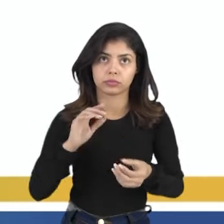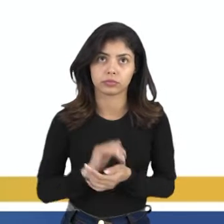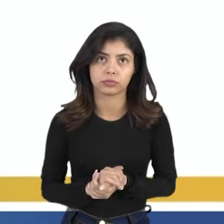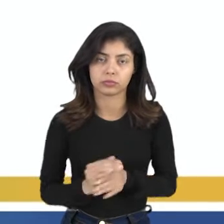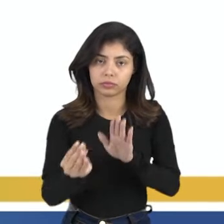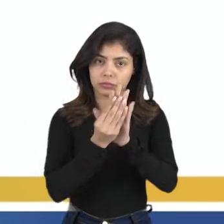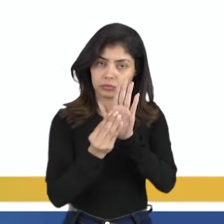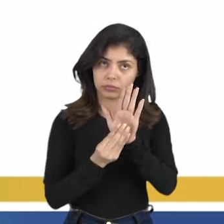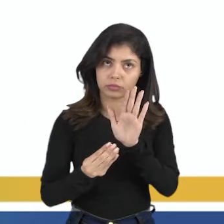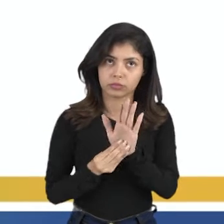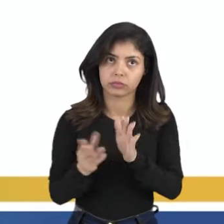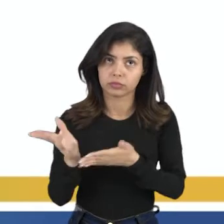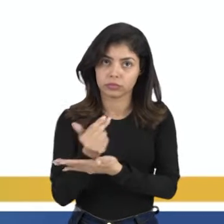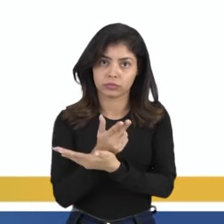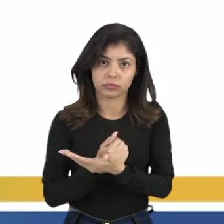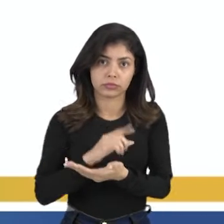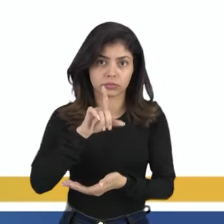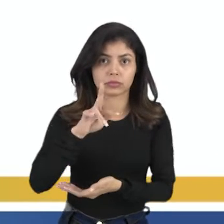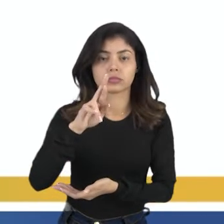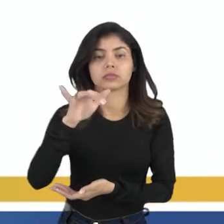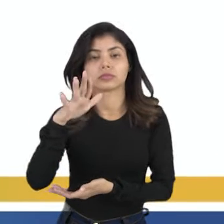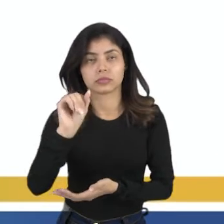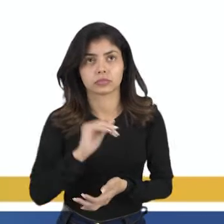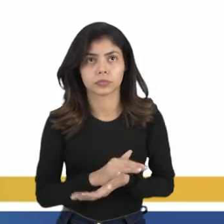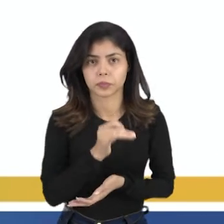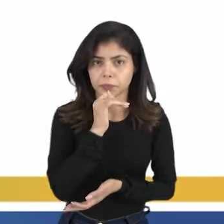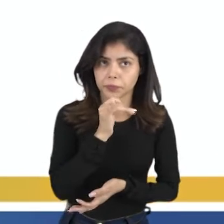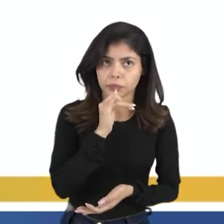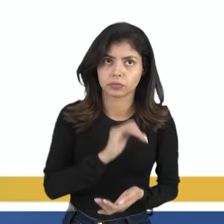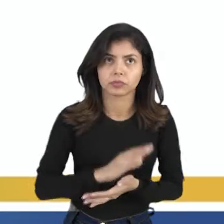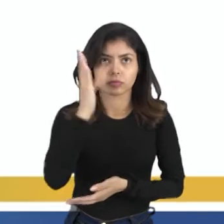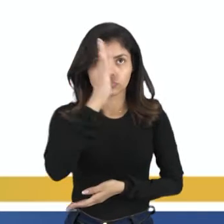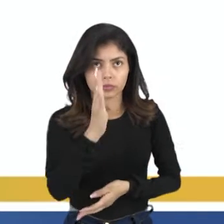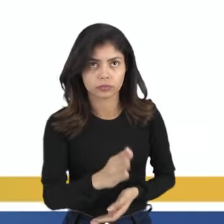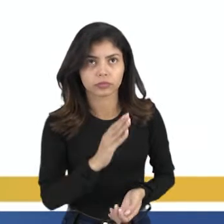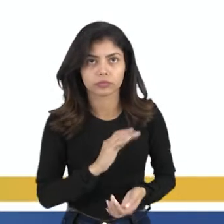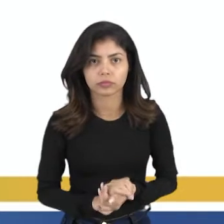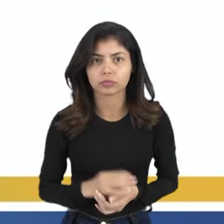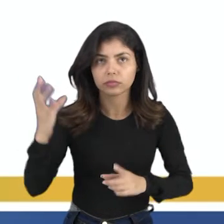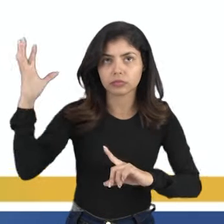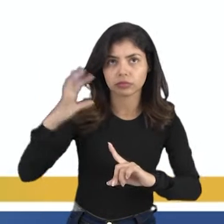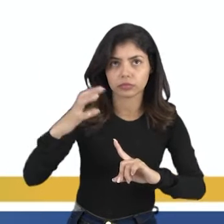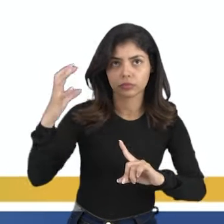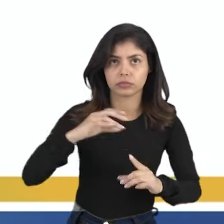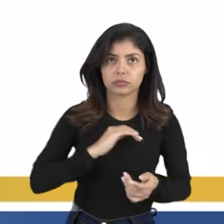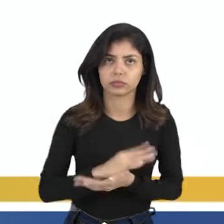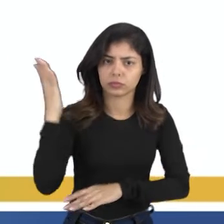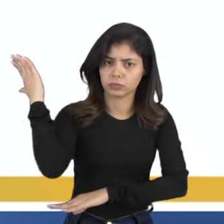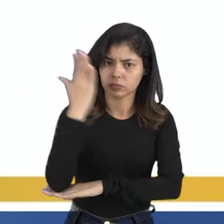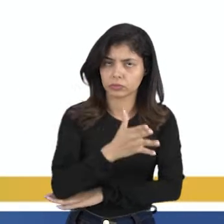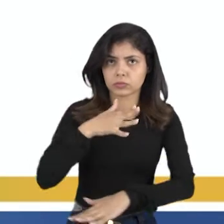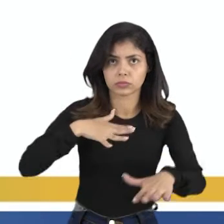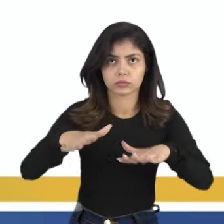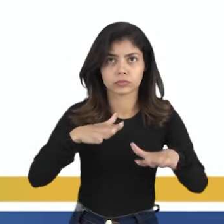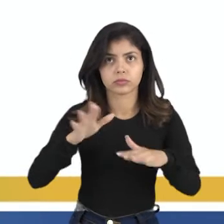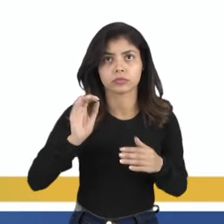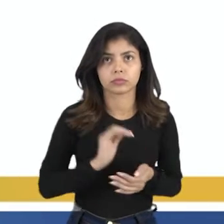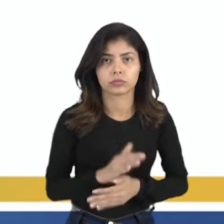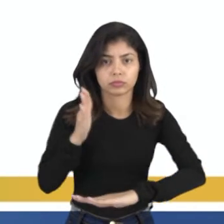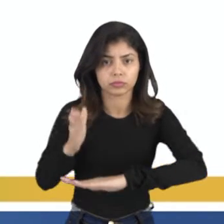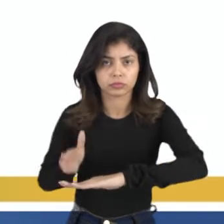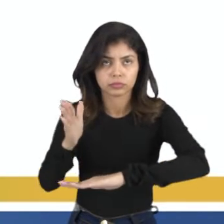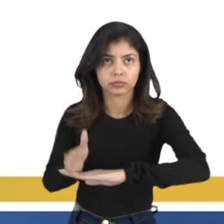aos padrões da arte clássica, por exemplo. No Brasil, elas influenciaram diretamente o